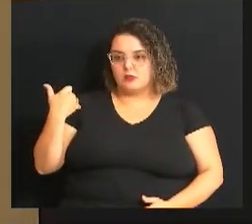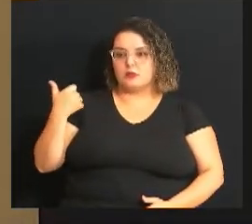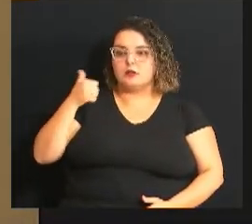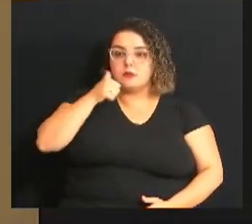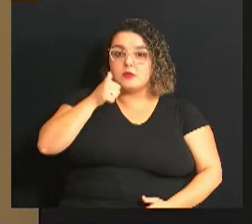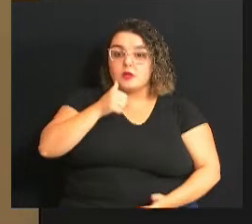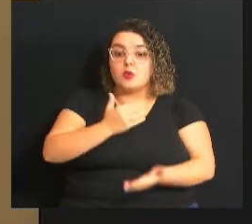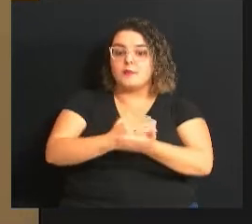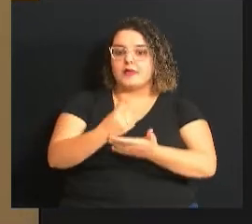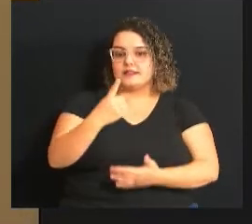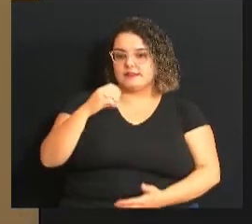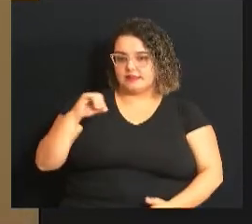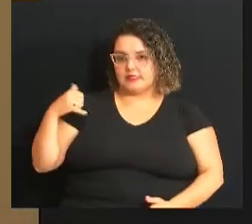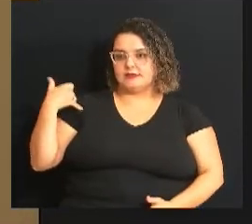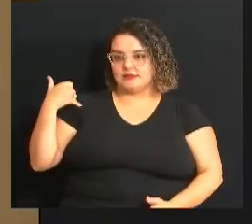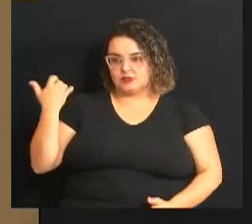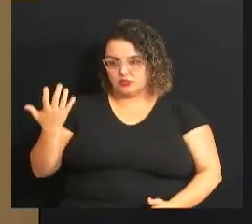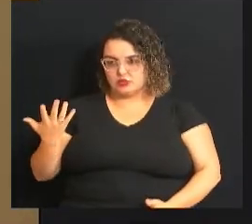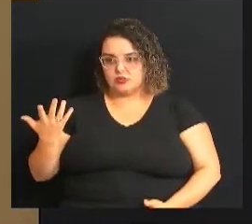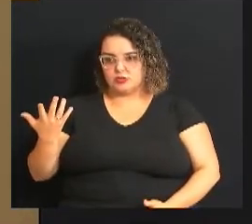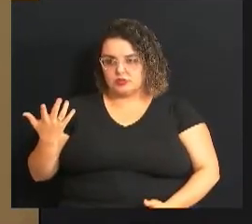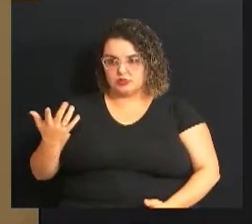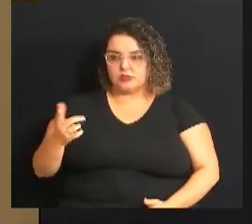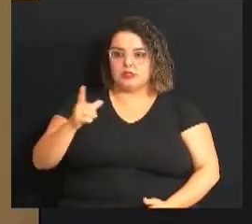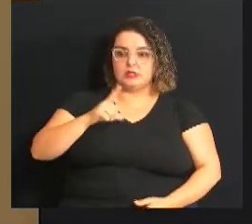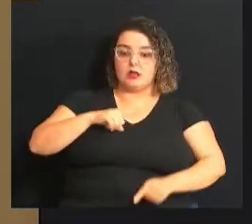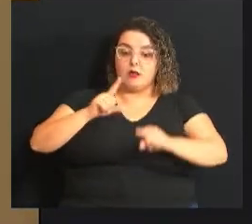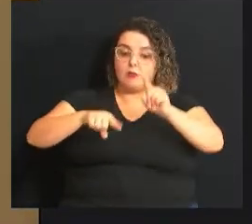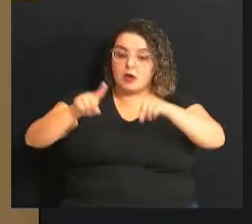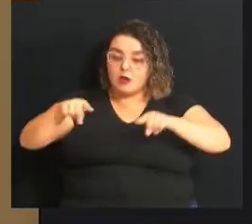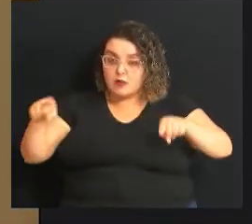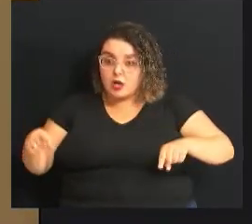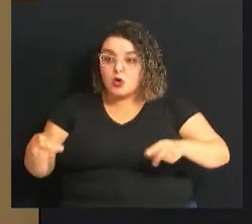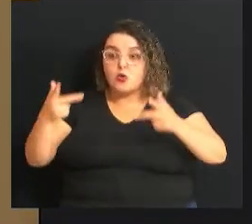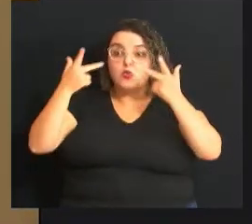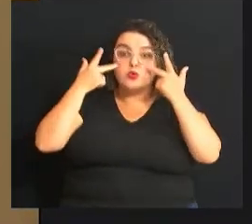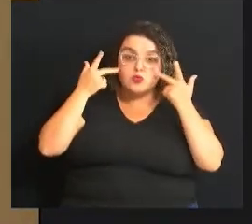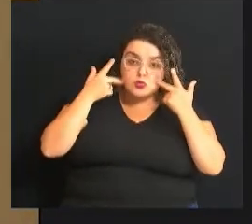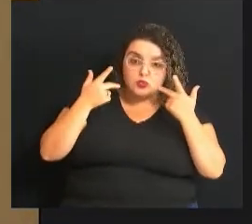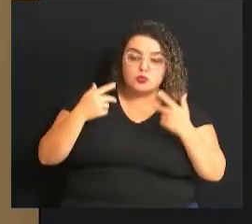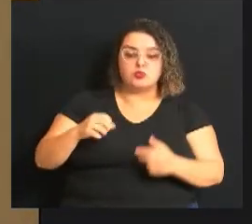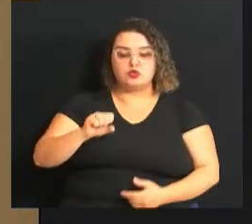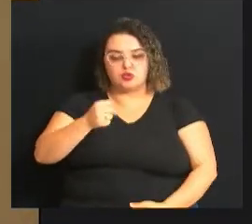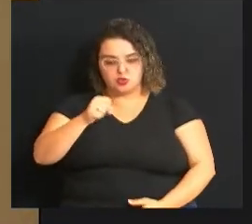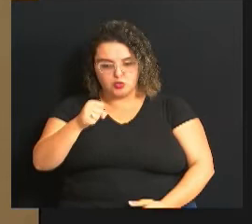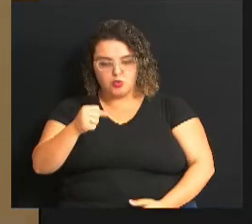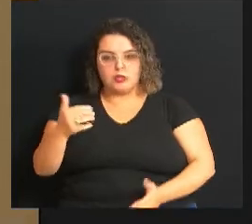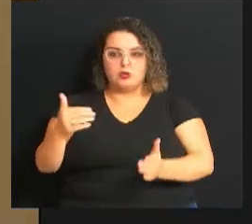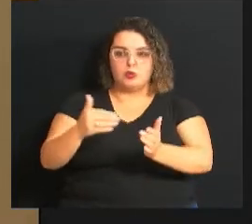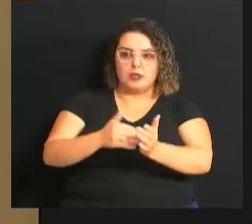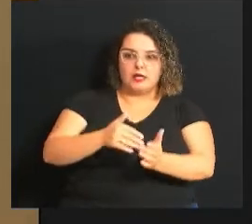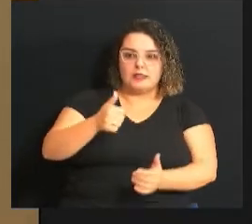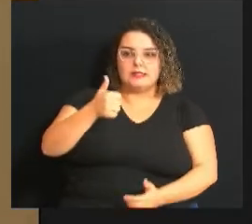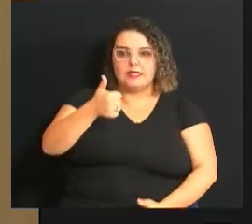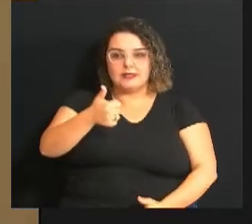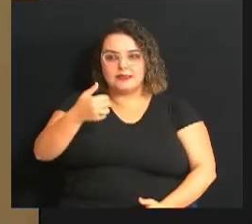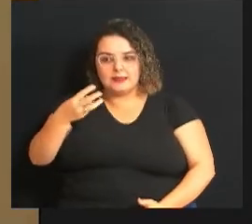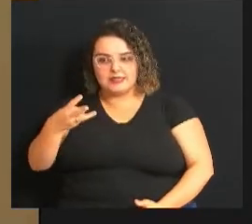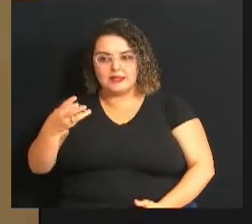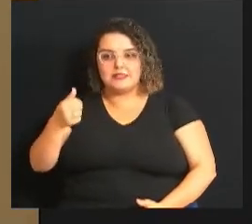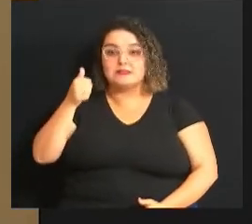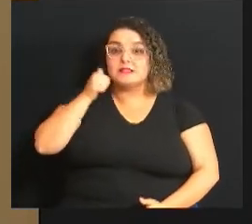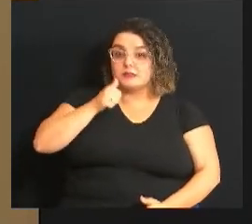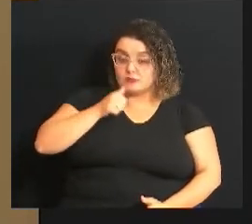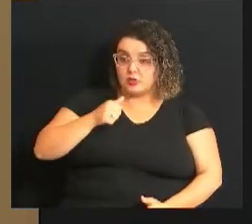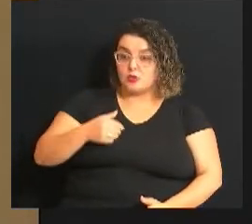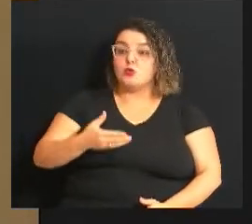anos. Mas a gente tem uma variação de normal entre 8 até 13 nas meninas. Nos meninos,